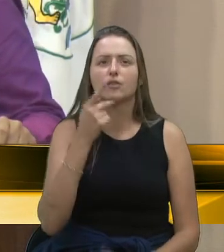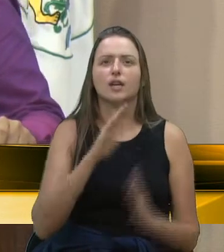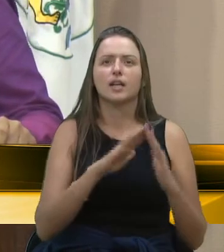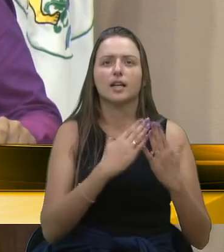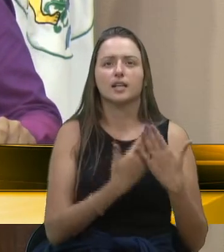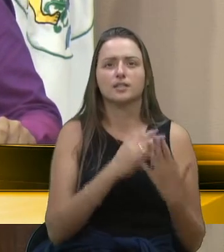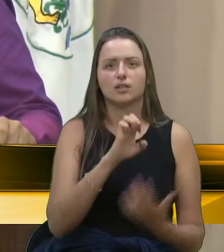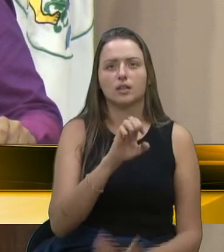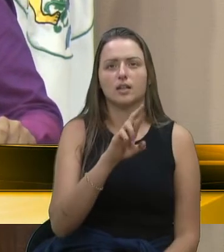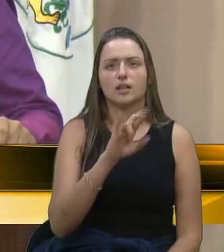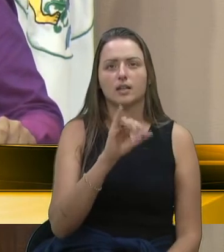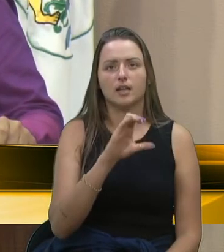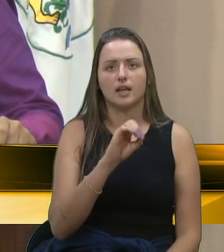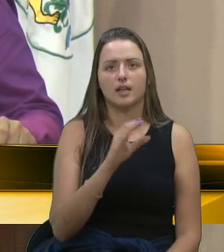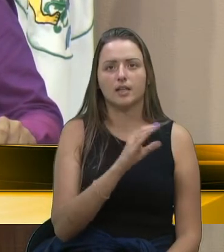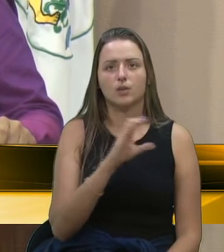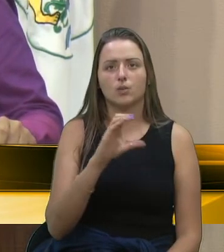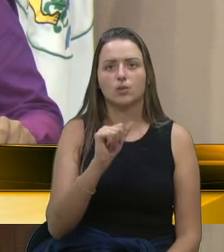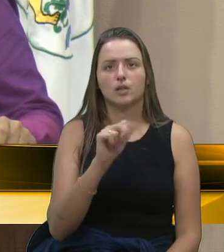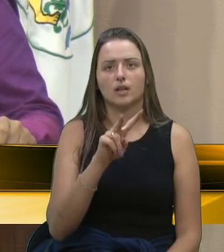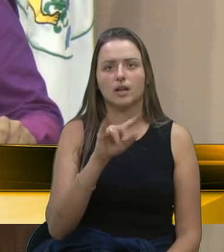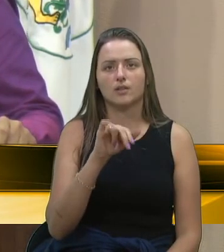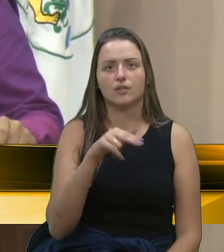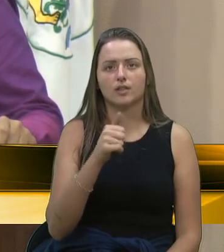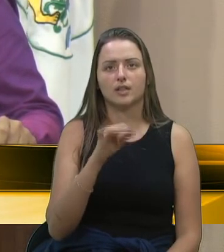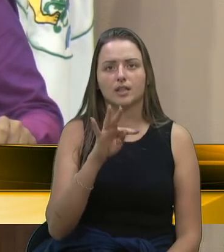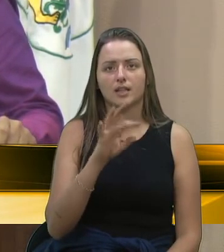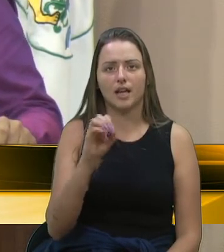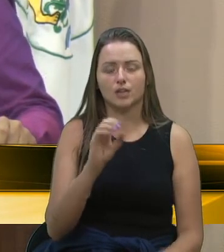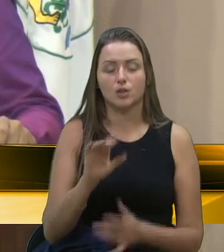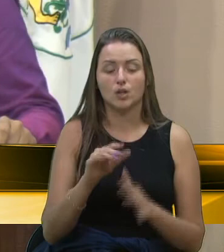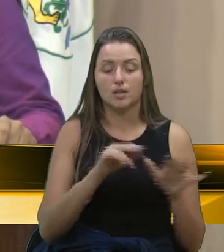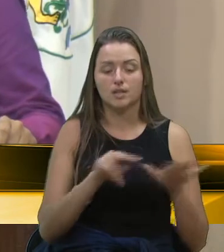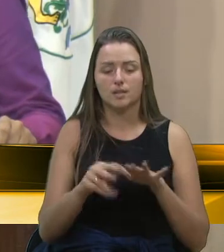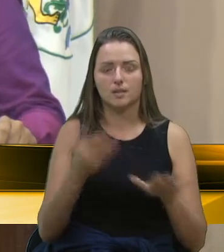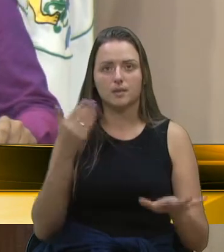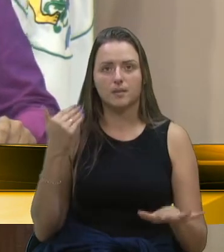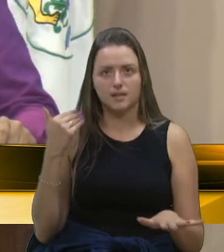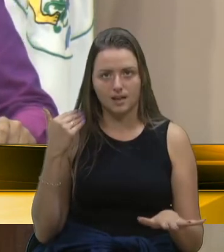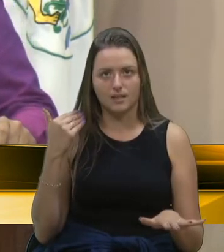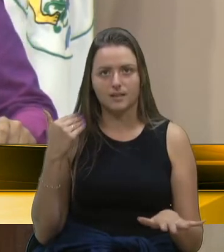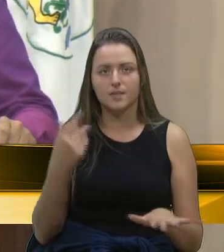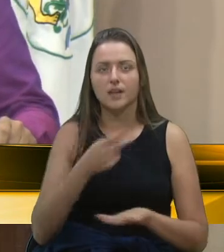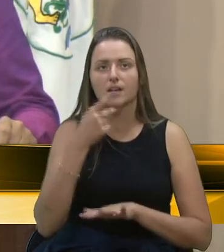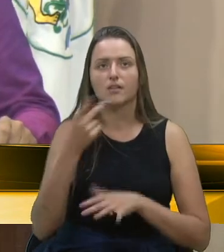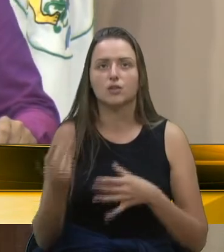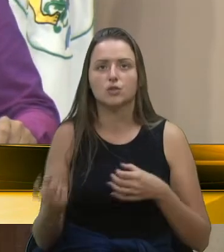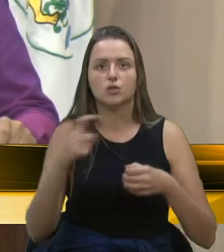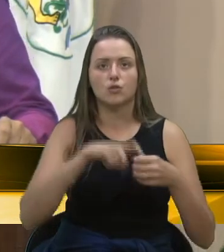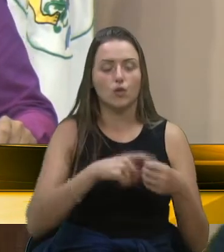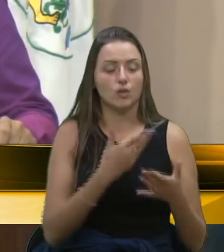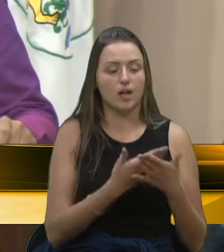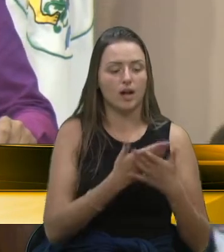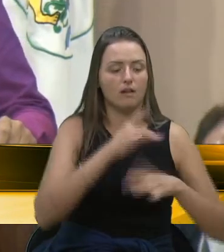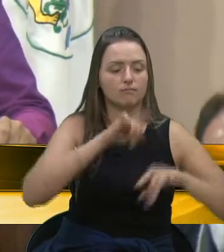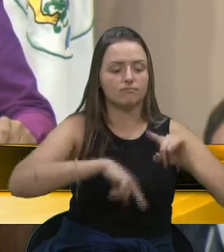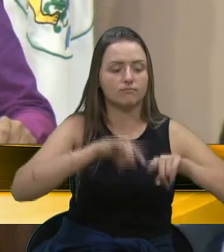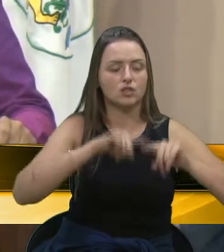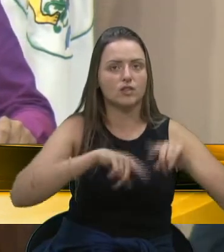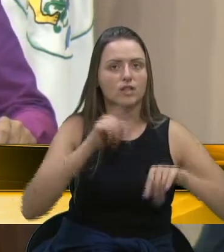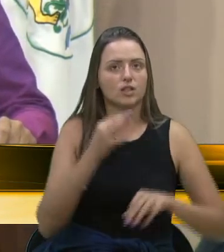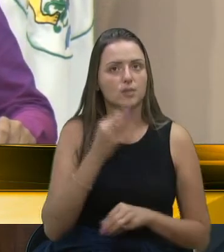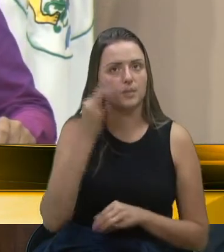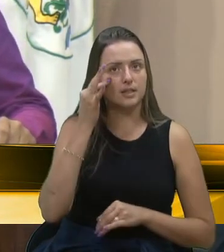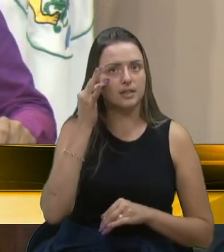Érico Cavinato, vereadora Gladys, a semana passada. Nós estamos falando de retorno de atividades presenciais em meio